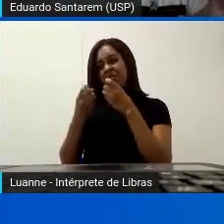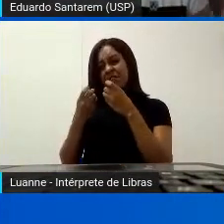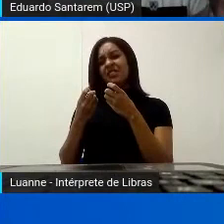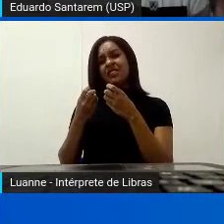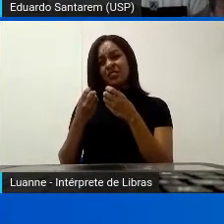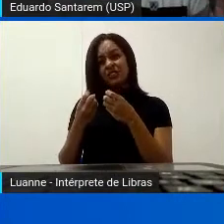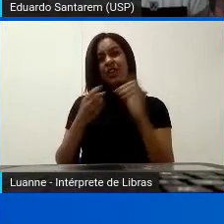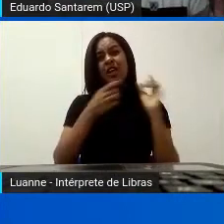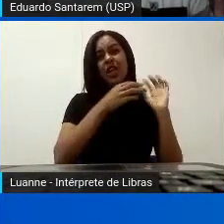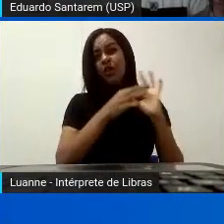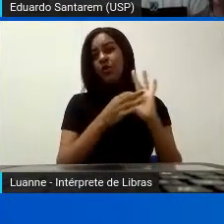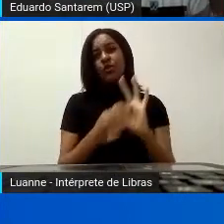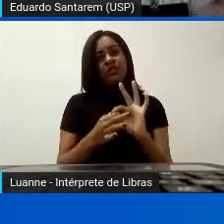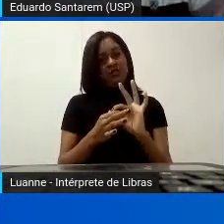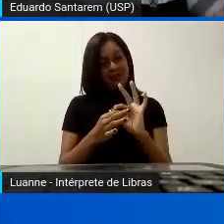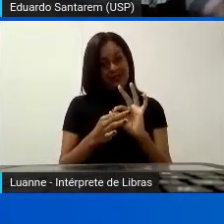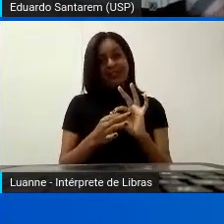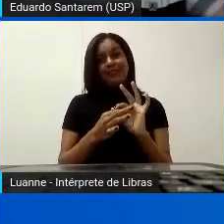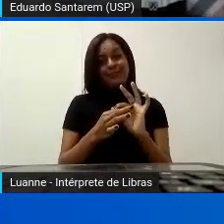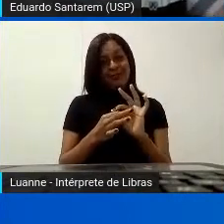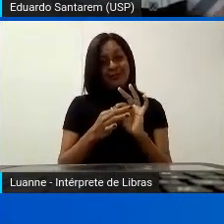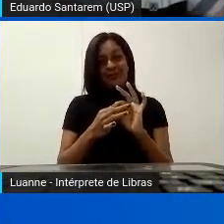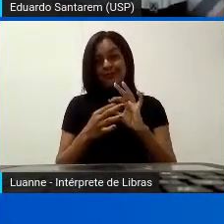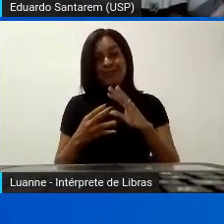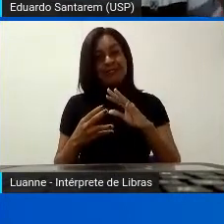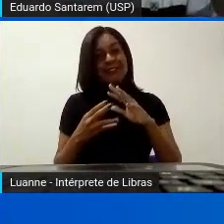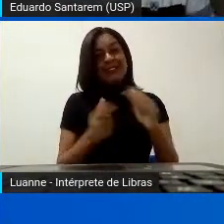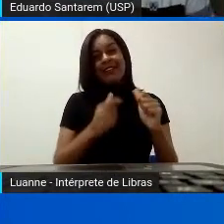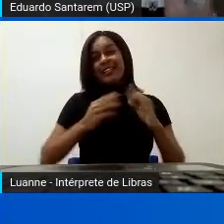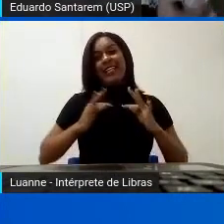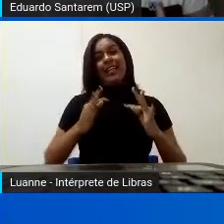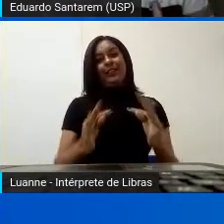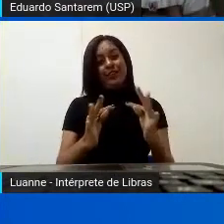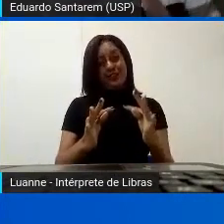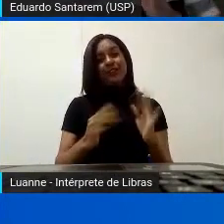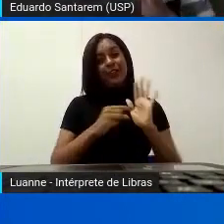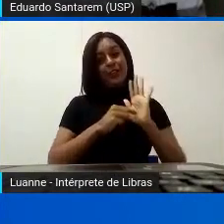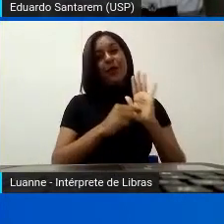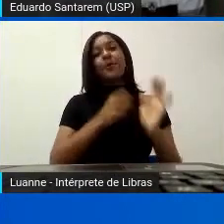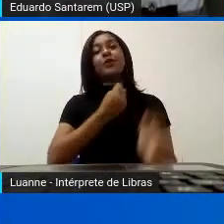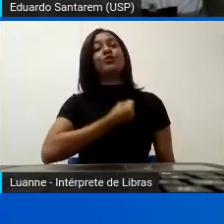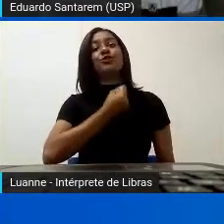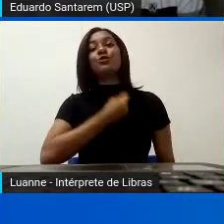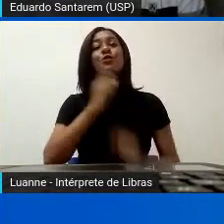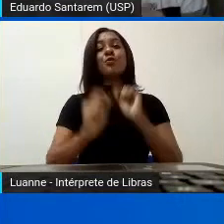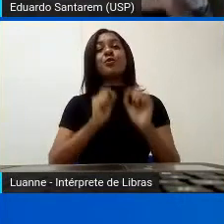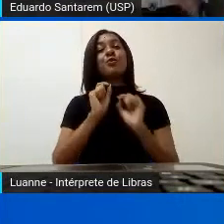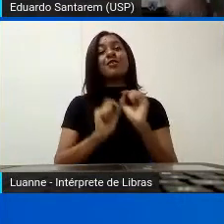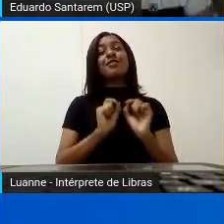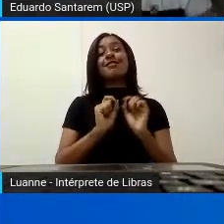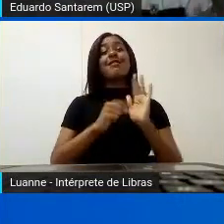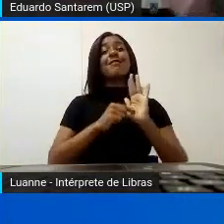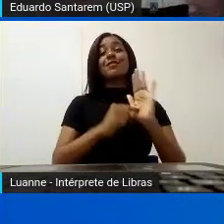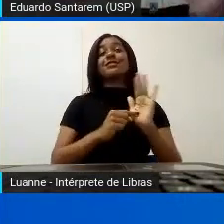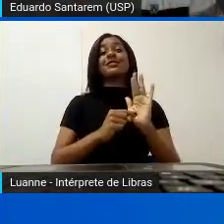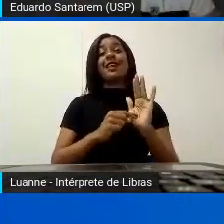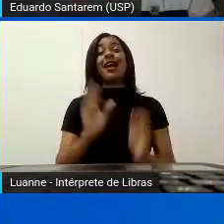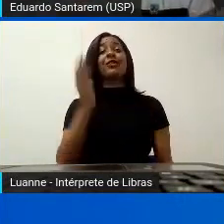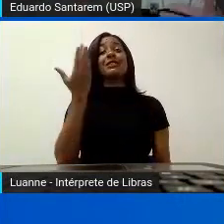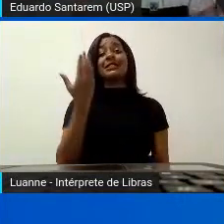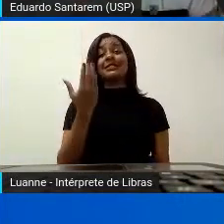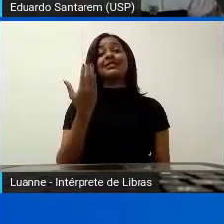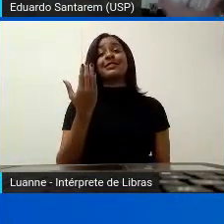totalmente tecnológico quando eu mostro esse número o que que eu quero mostrar eu quero mostrar que o que que tá acontecendo os nossos